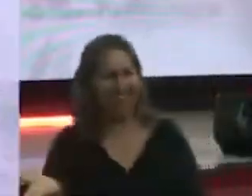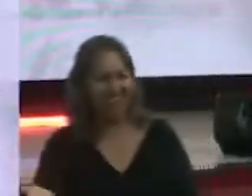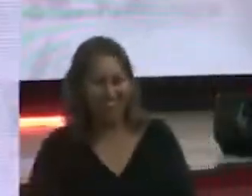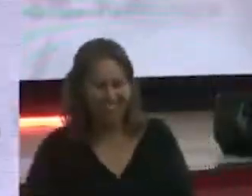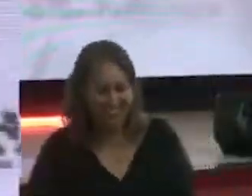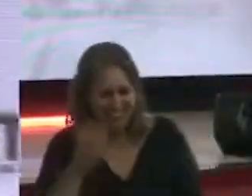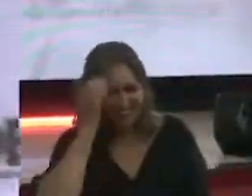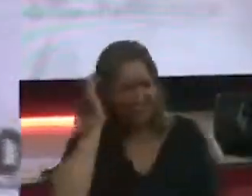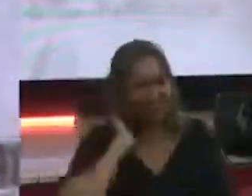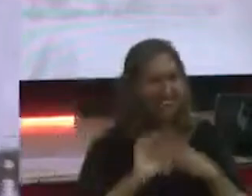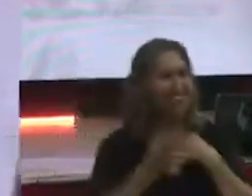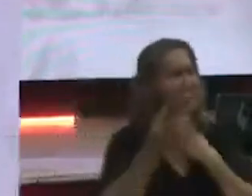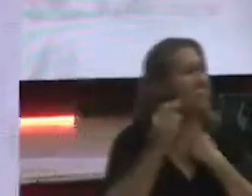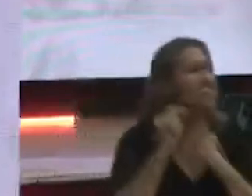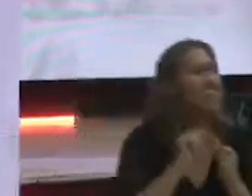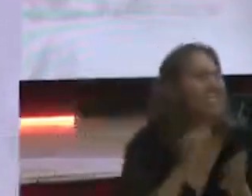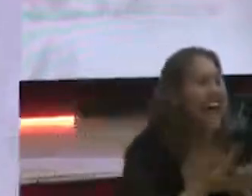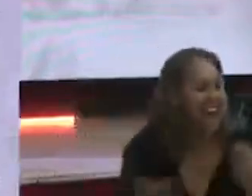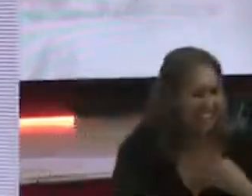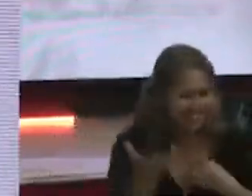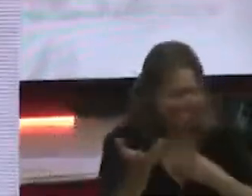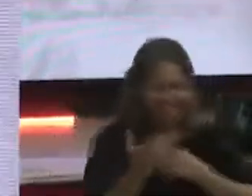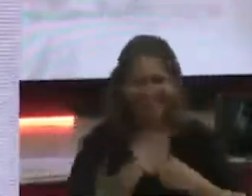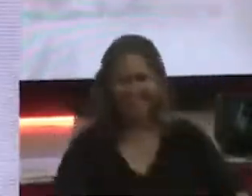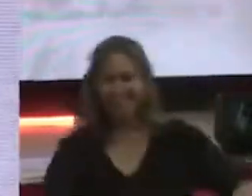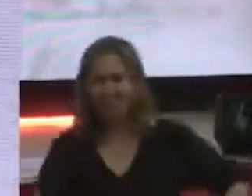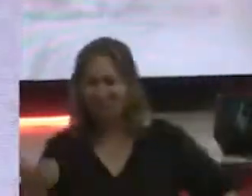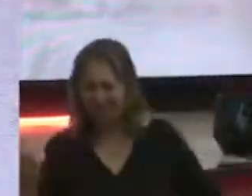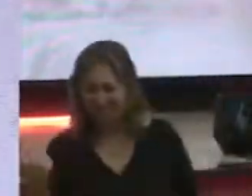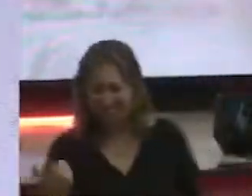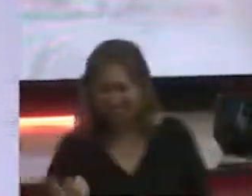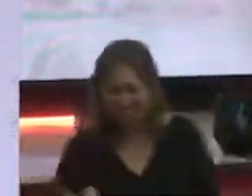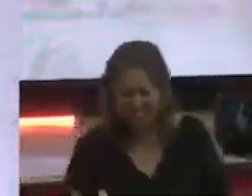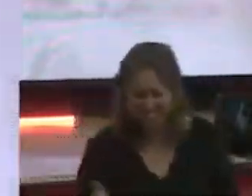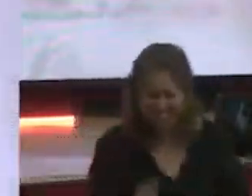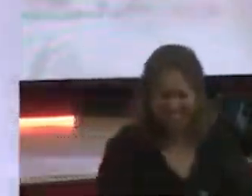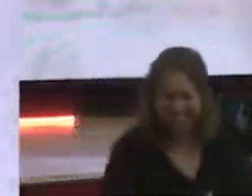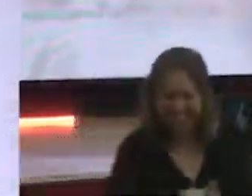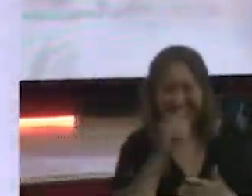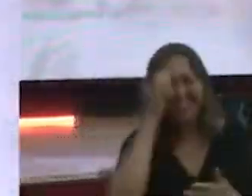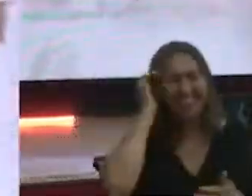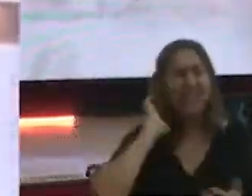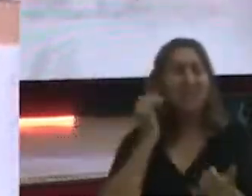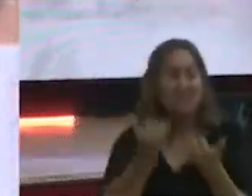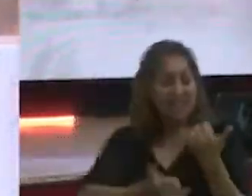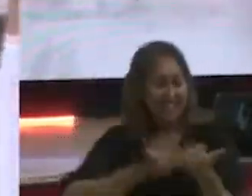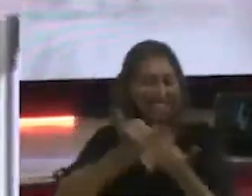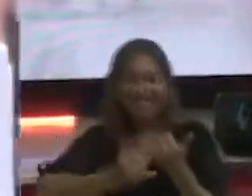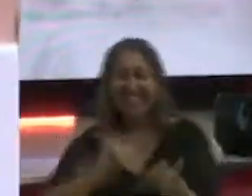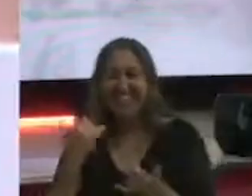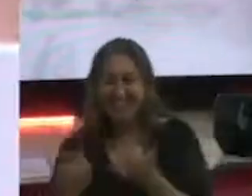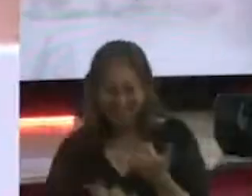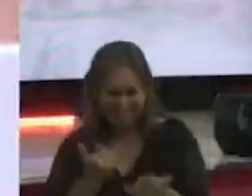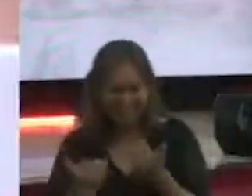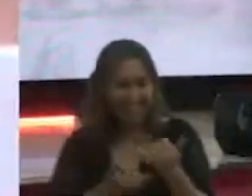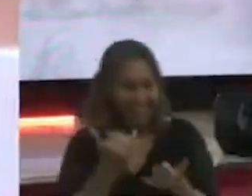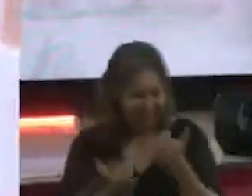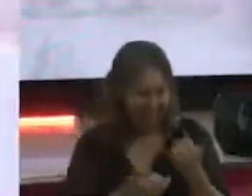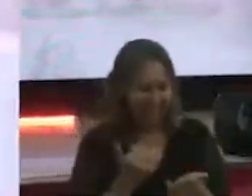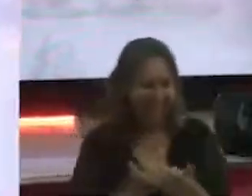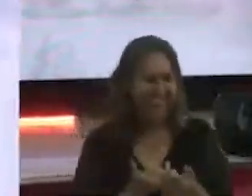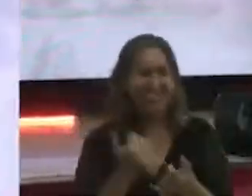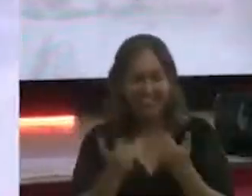ganharam mas queridos brincadeira parte a família tem que cultivar esse ambiente de